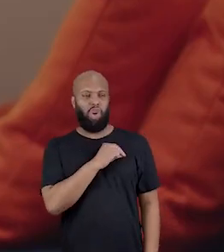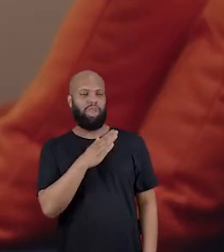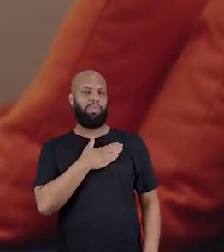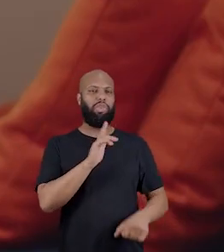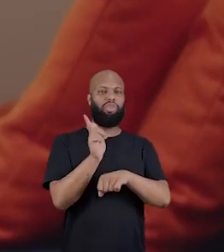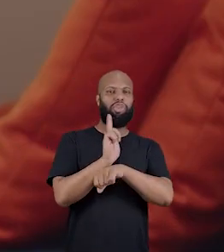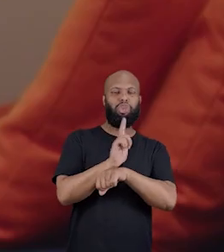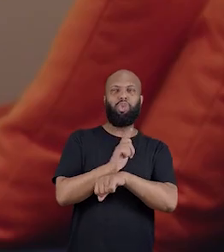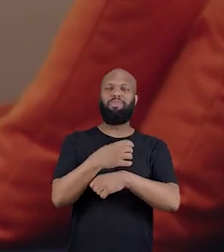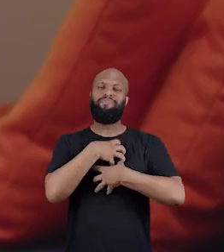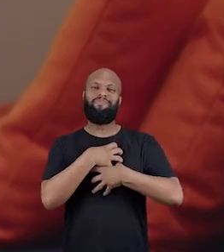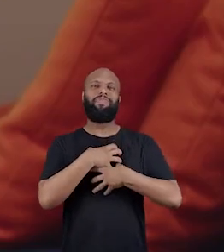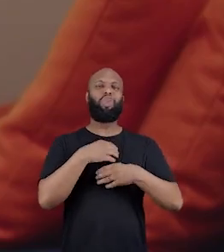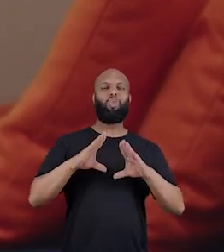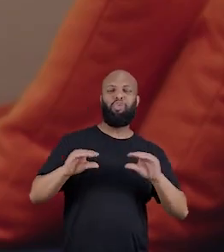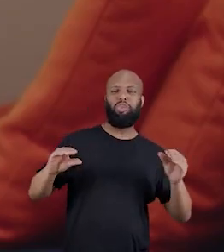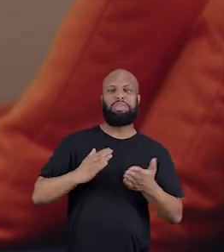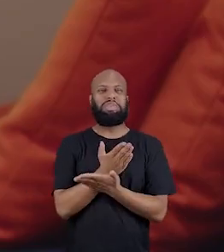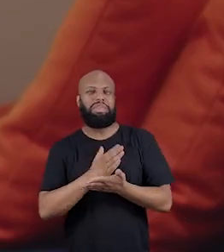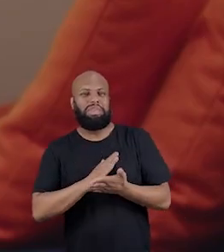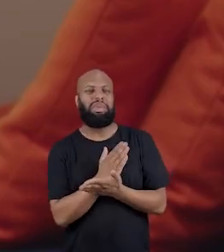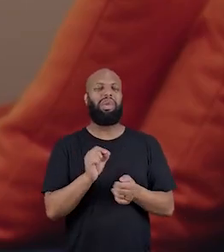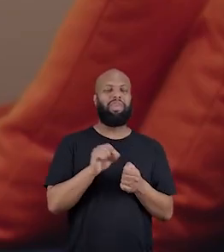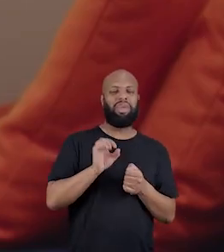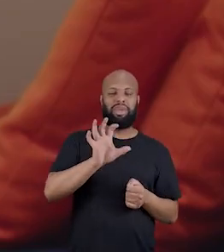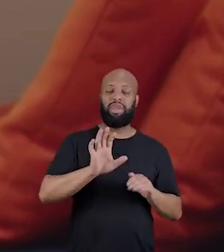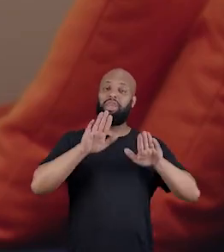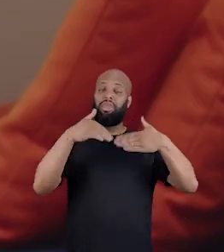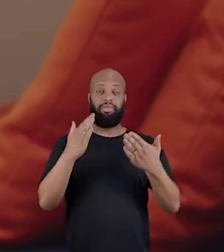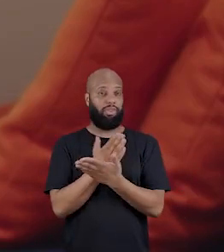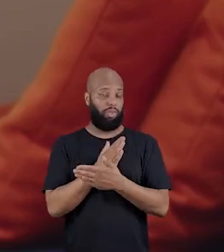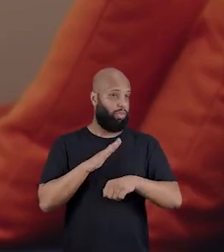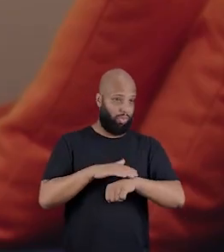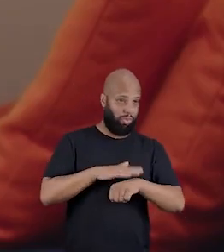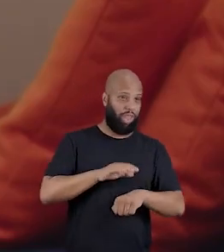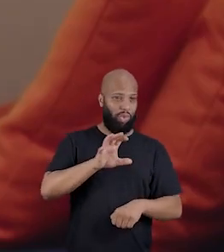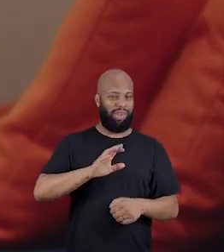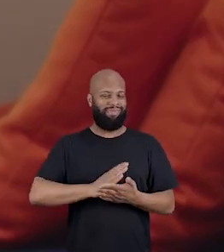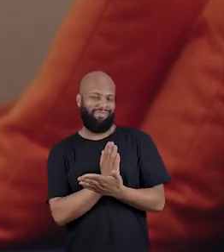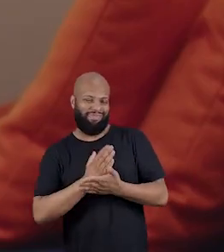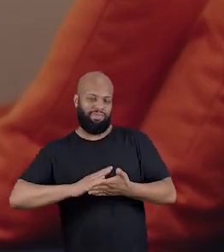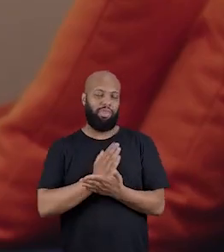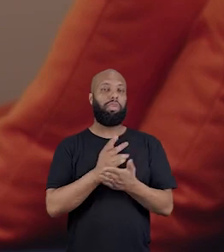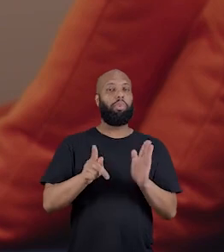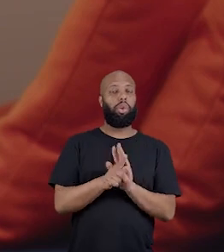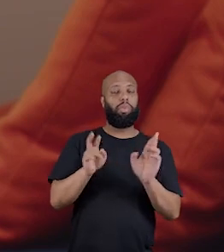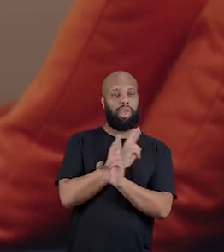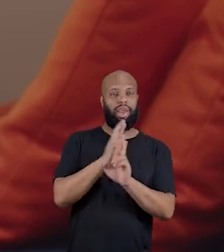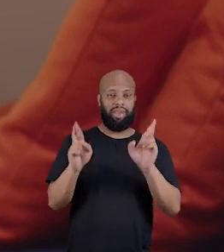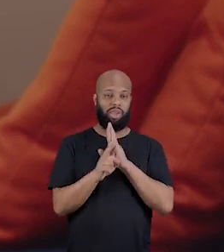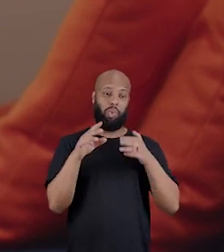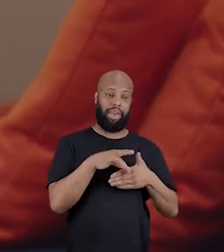puxa, meu gestor ficou desconfortável porque eu fiz A ou B ou C. Às vezes, esse desconforto